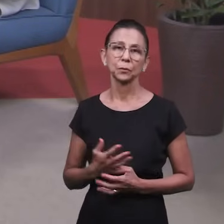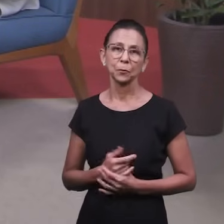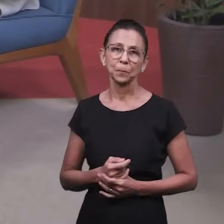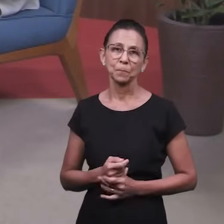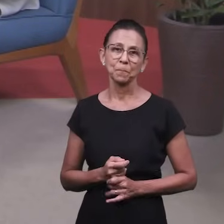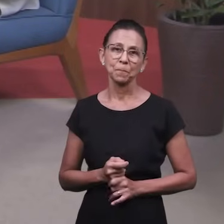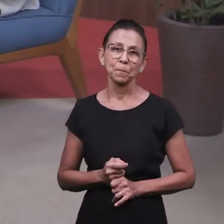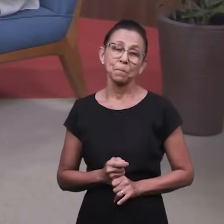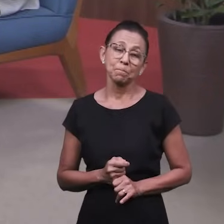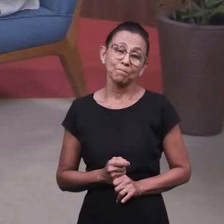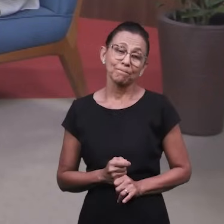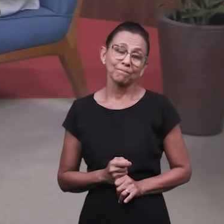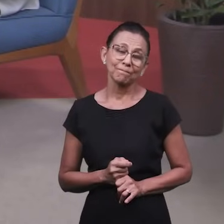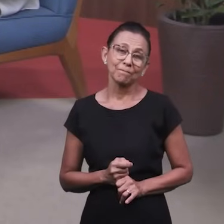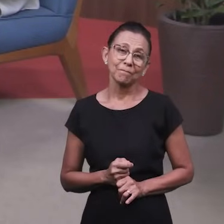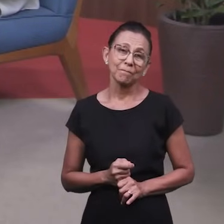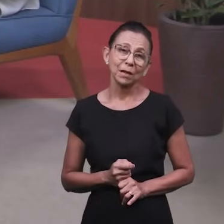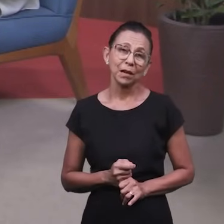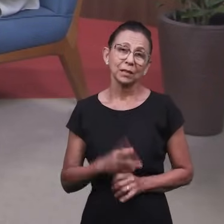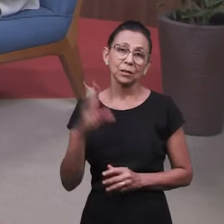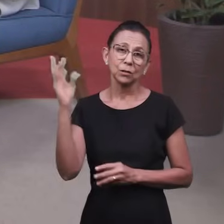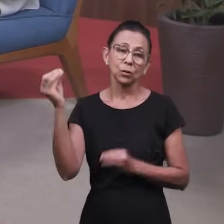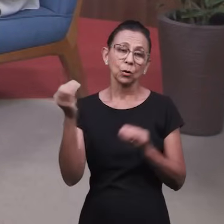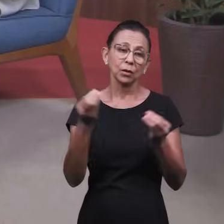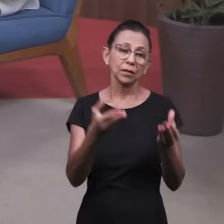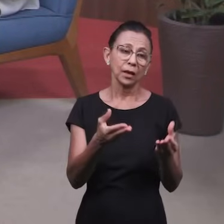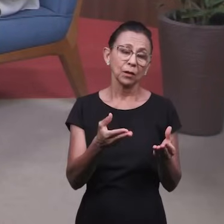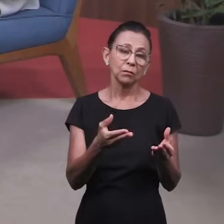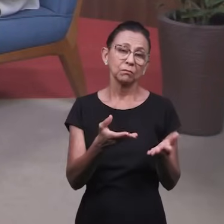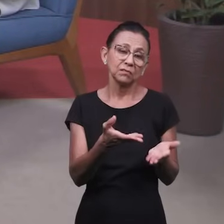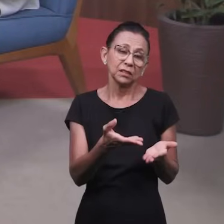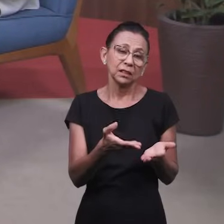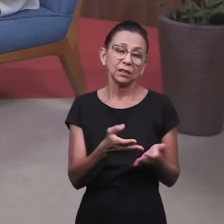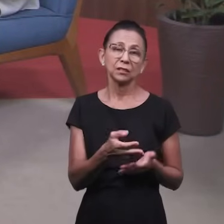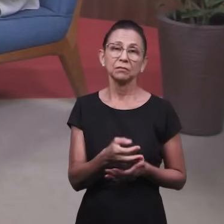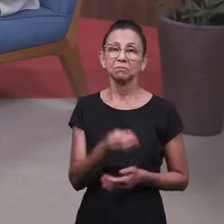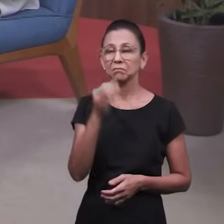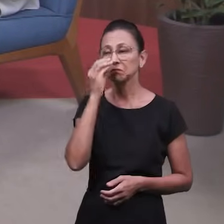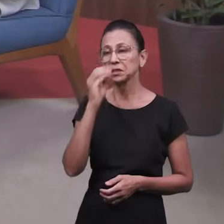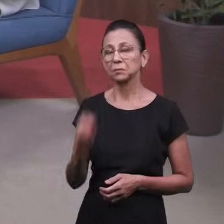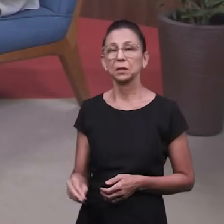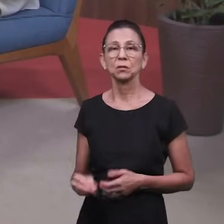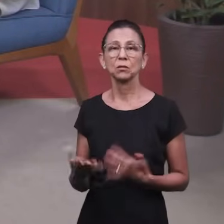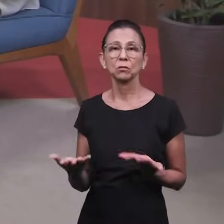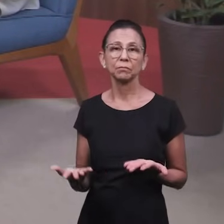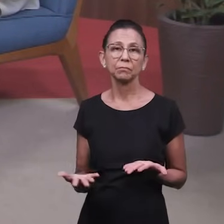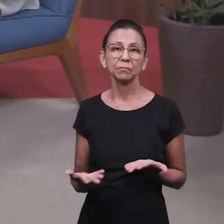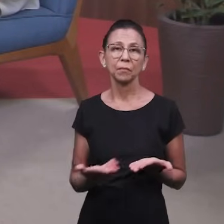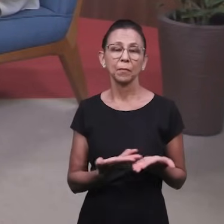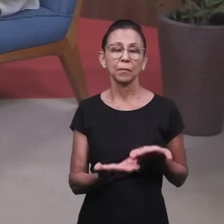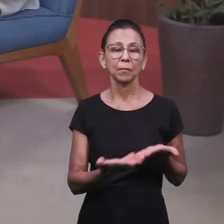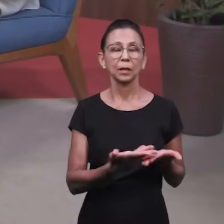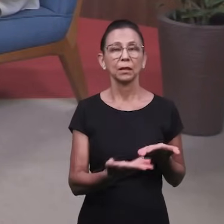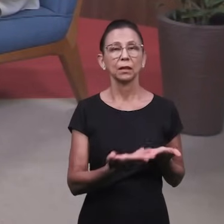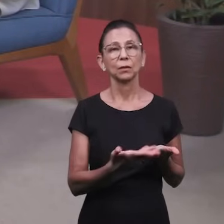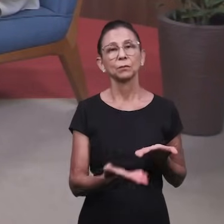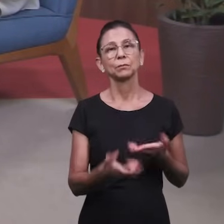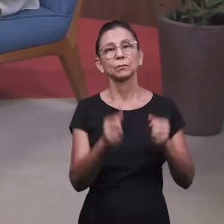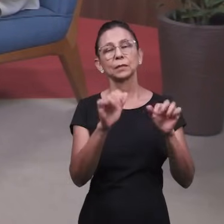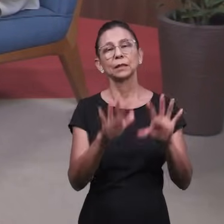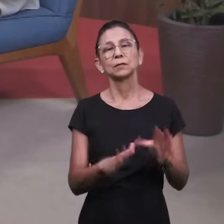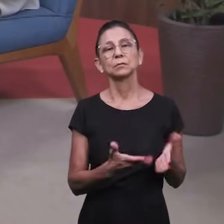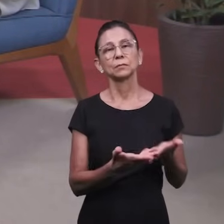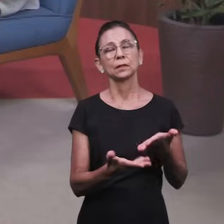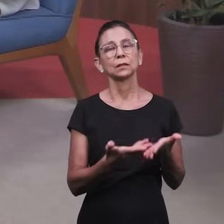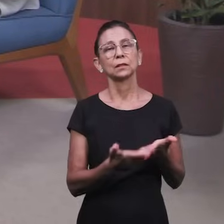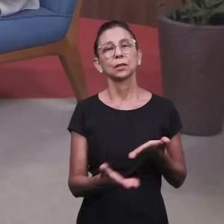tinha menos a fazer foi o que não fez. E por não fazer, perdeu a bênção, né? Temos que ter algo para